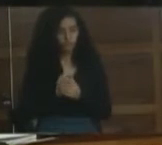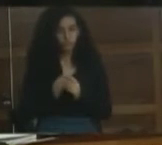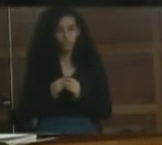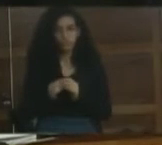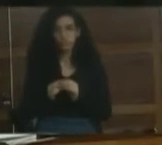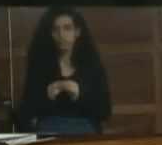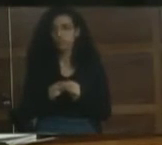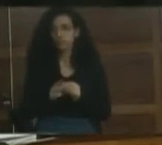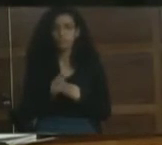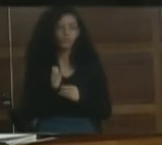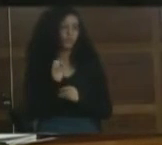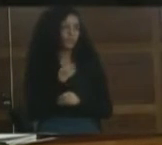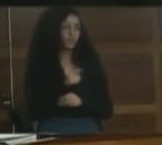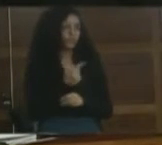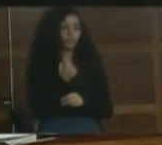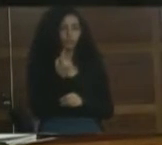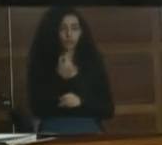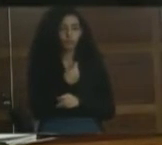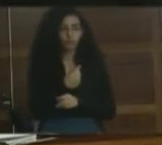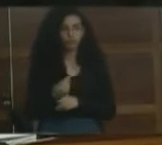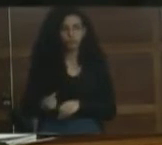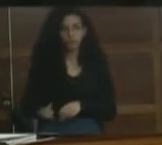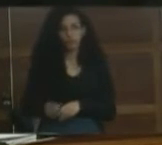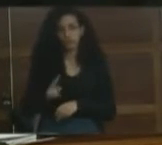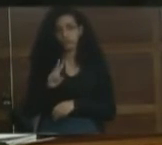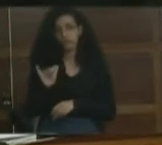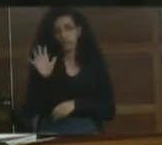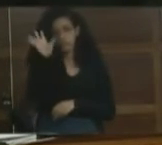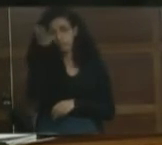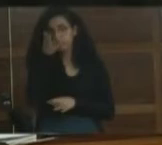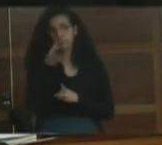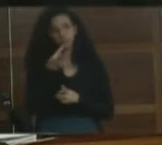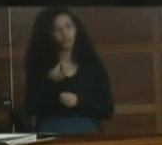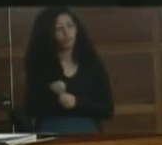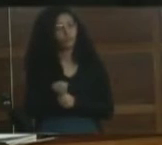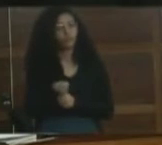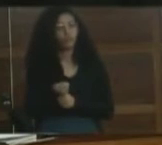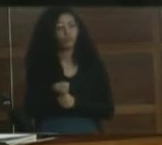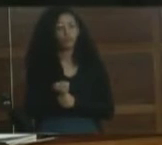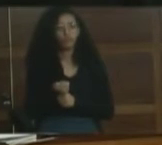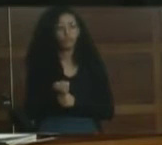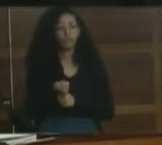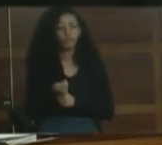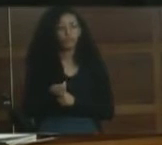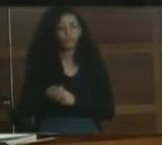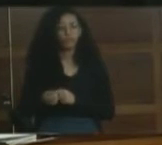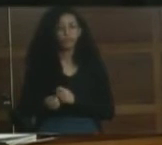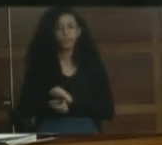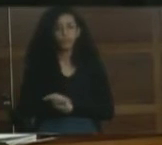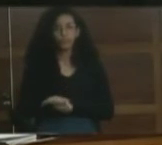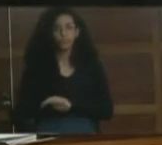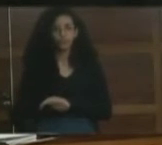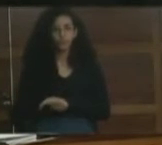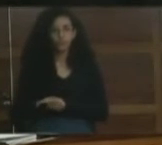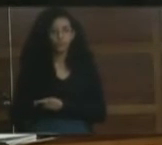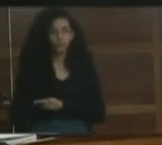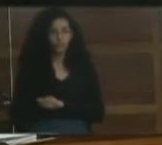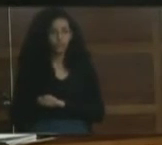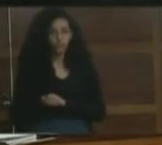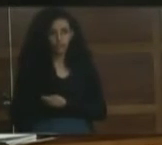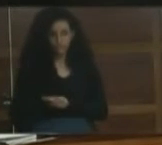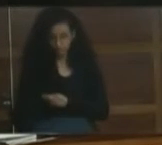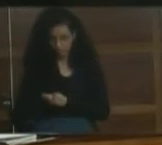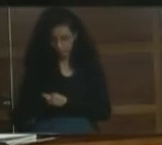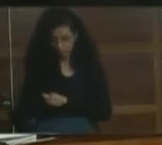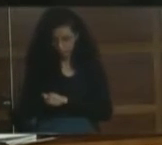e não é uma gestão que nós vamos resolver tudo o que aconteceu não vamos lá tufão duas estragando tudo nós estamos em uma